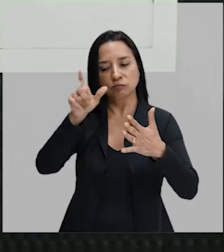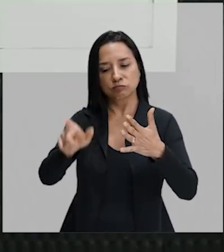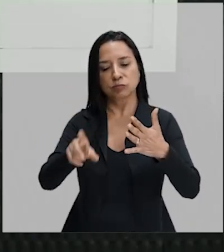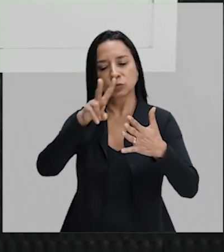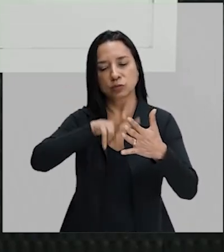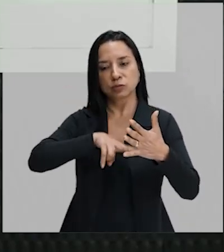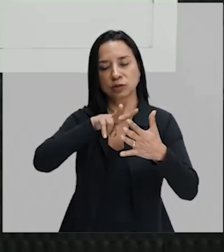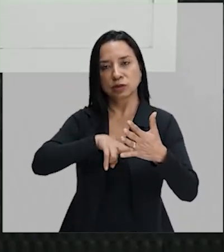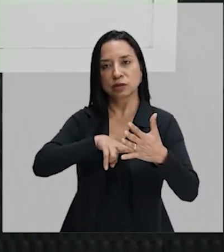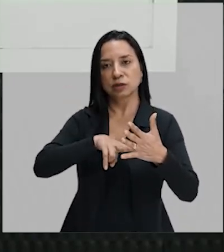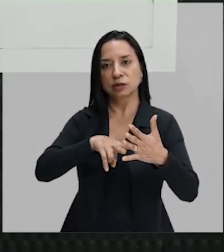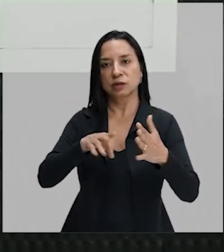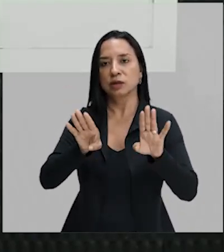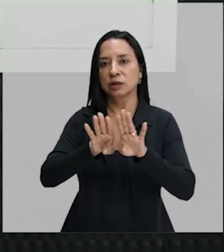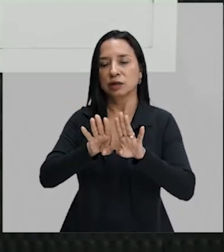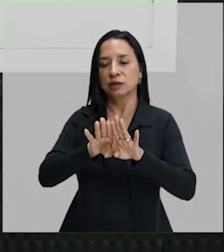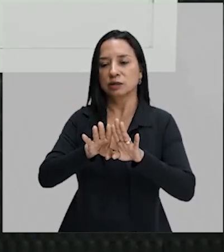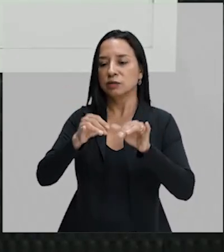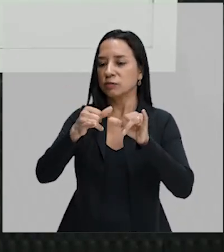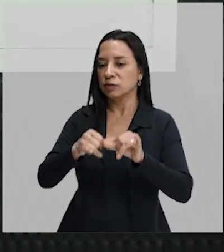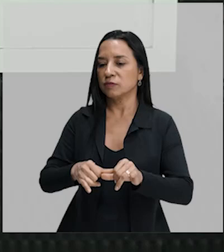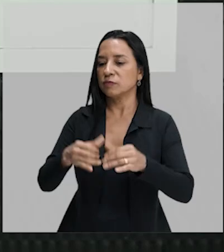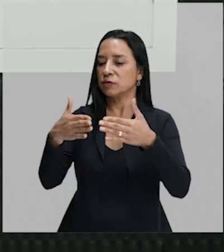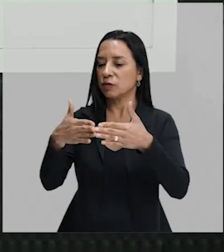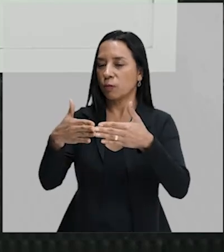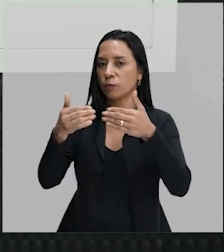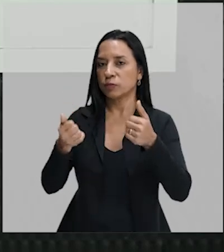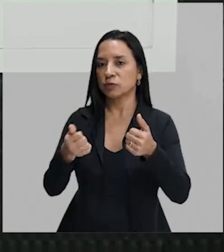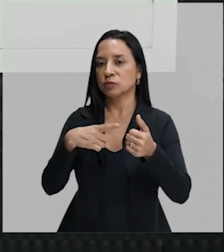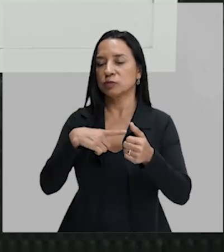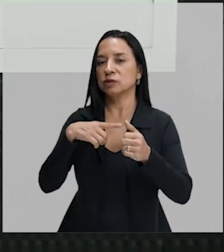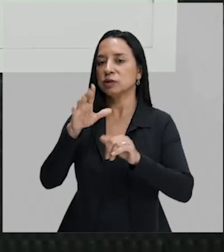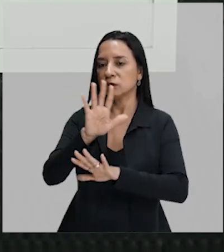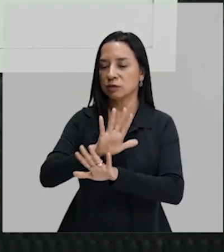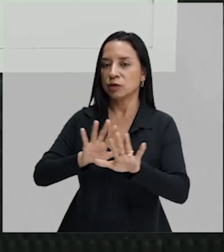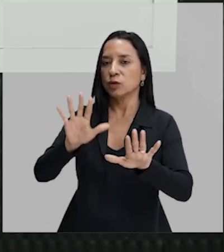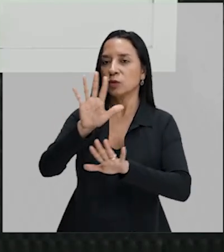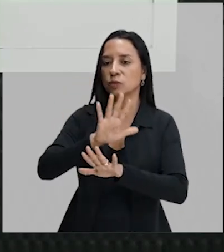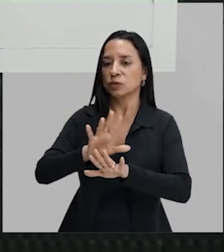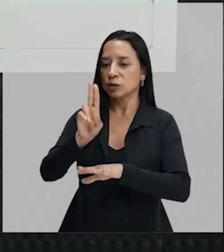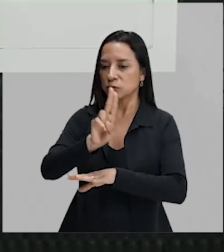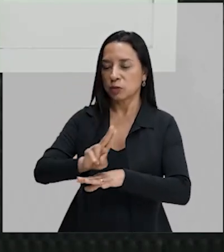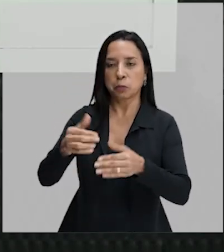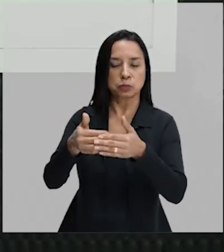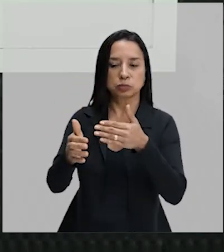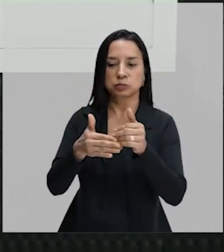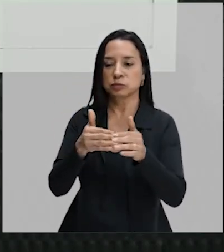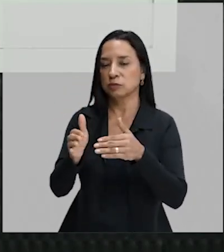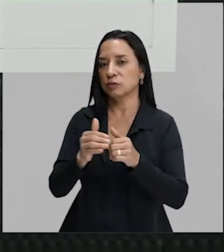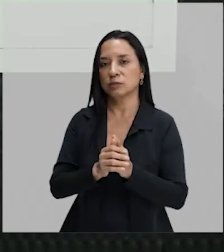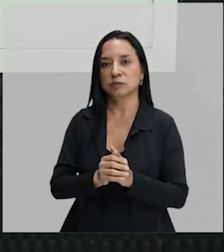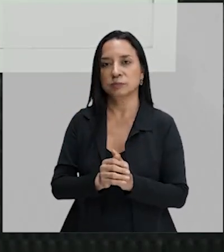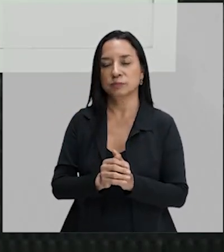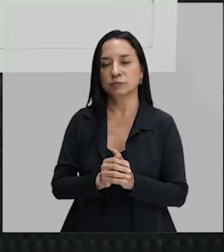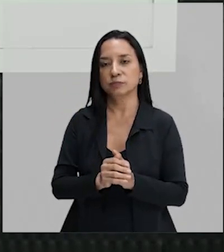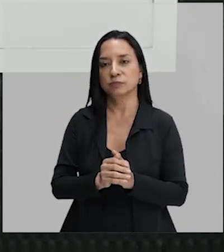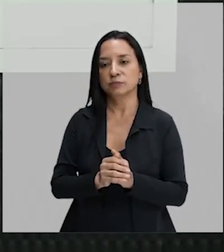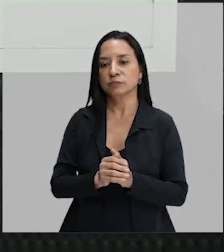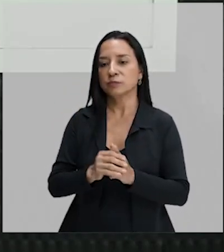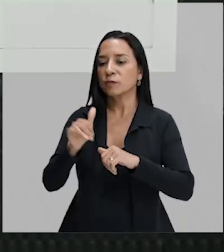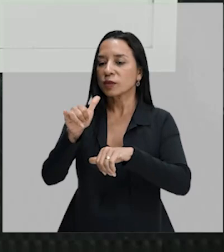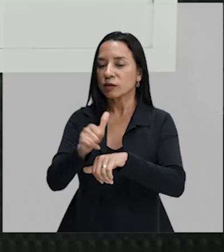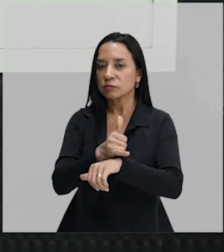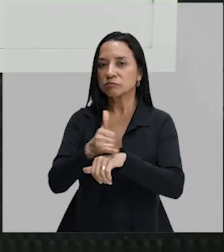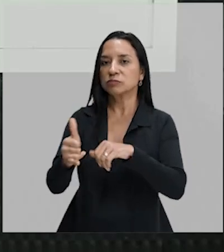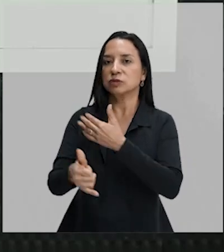também fica um pedido para que se tenha muito cuidado com isso, não use isso de qualquer maneira. Tá? Na verdade, são